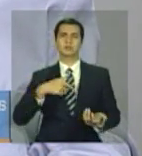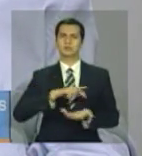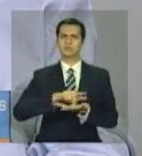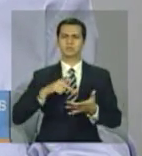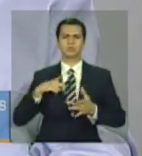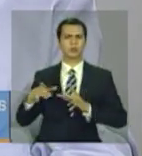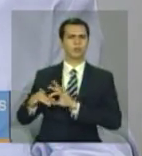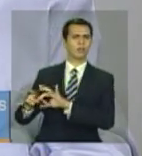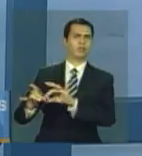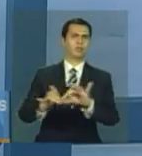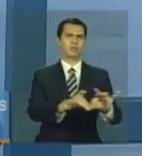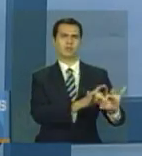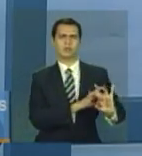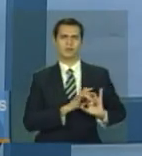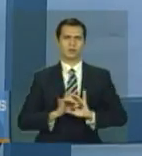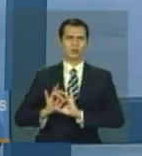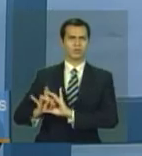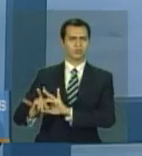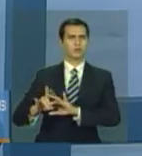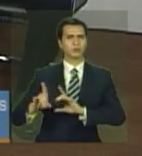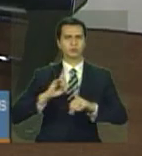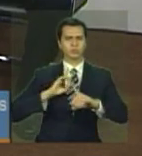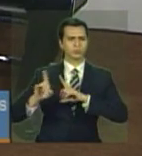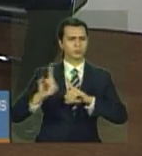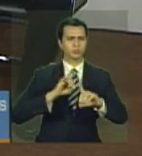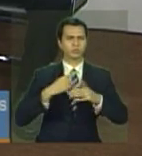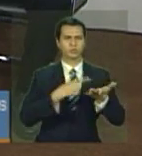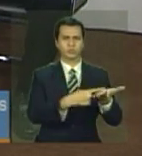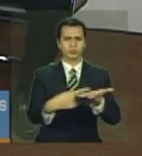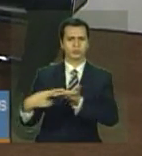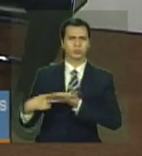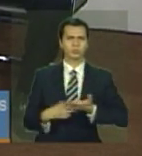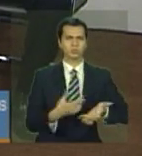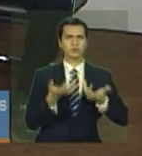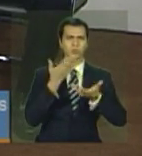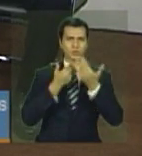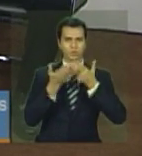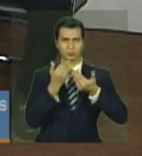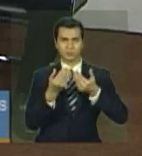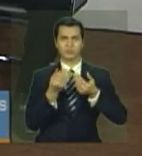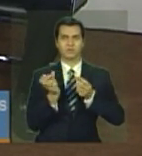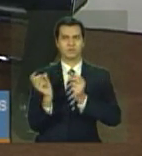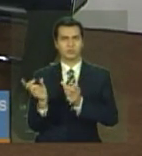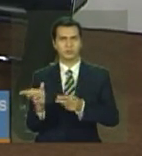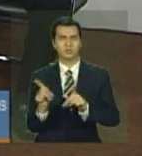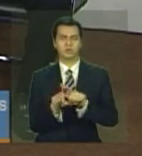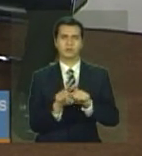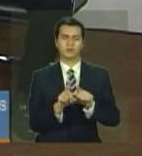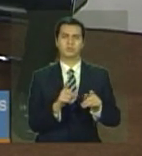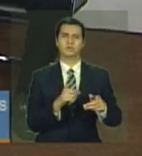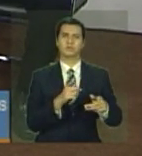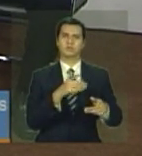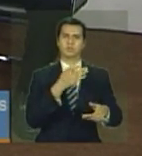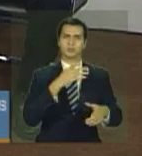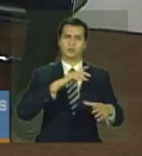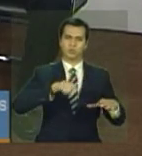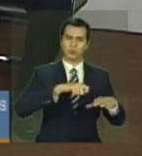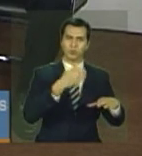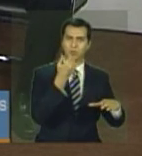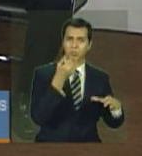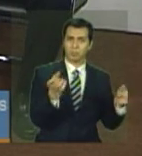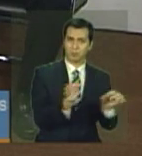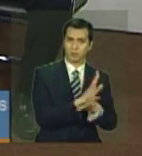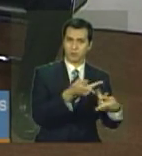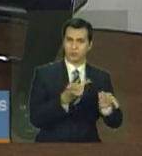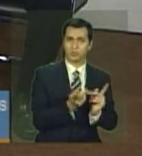uma rede, né, falando entre elas ali, na oferta não só do alimento, da refeição, né? É toda uma estruturação que está, né, não